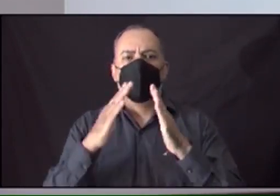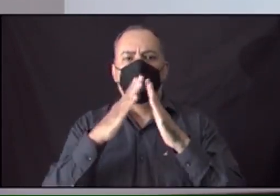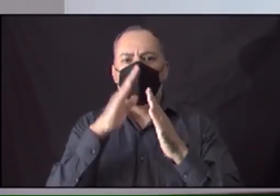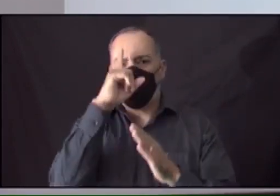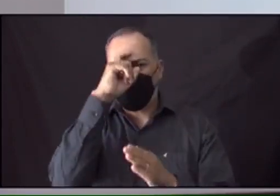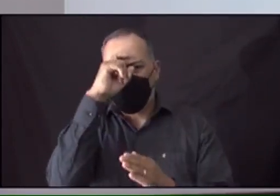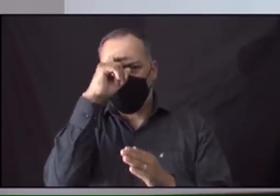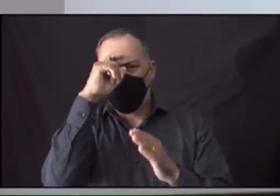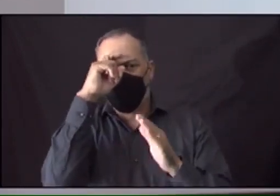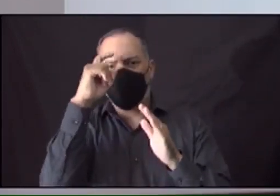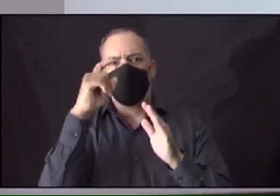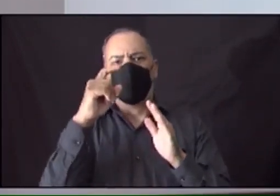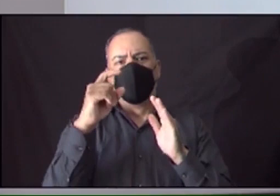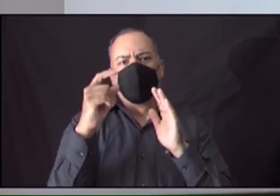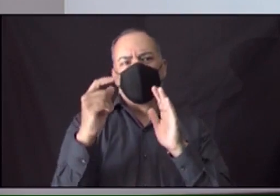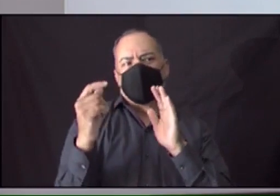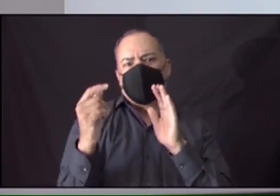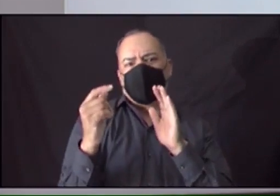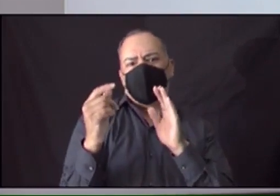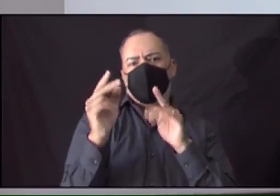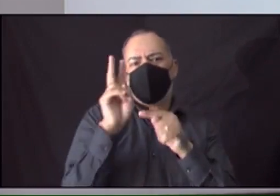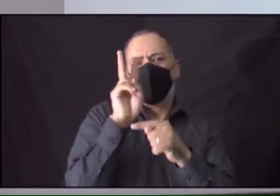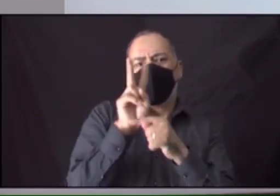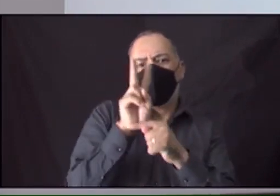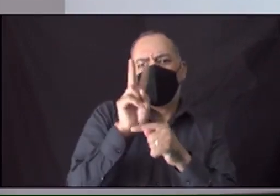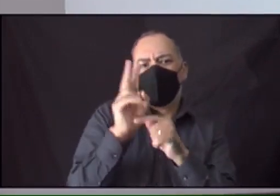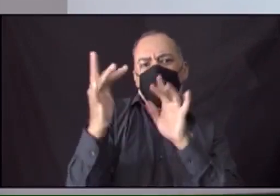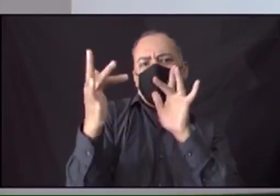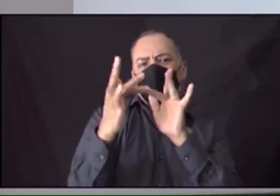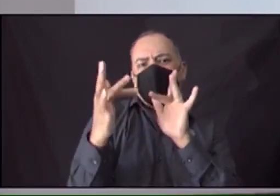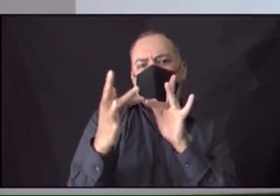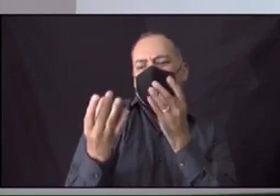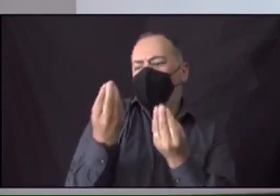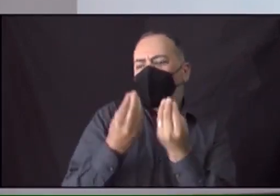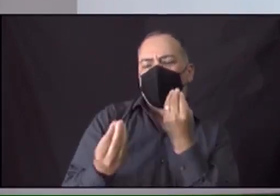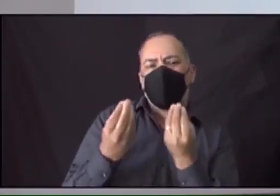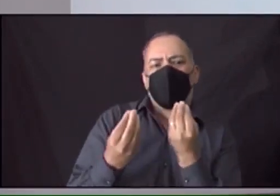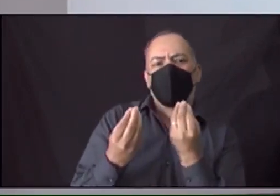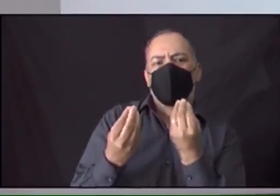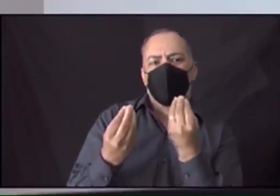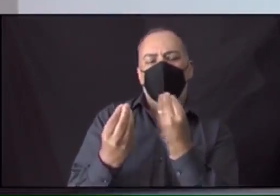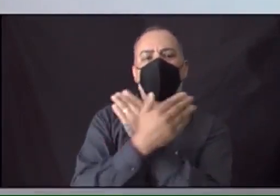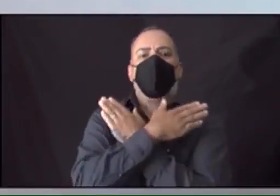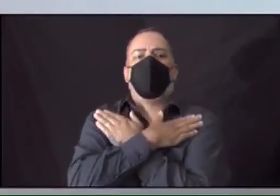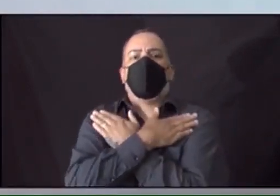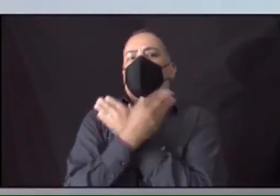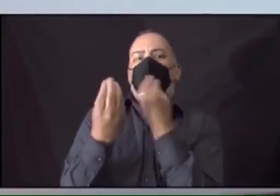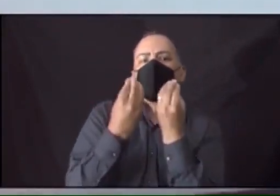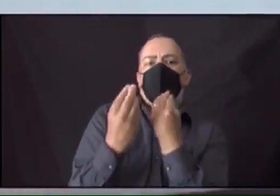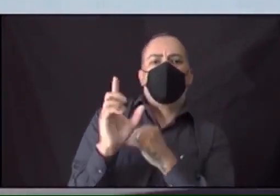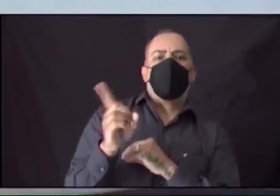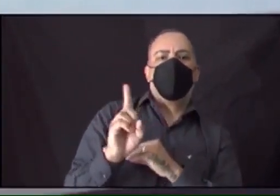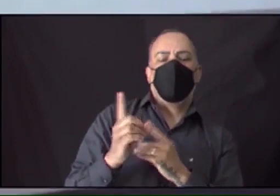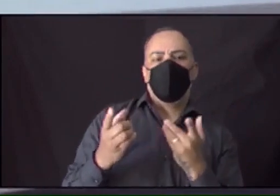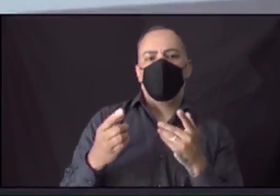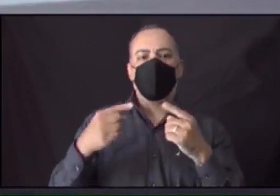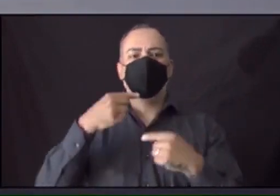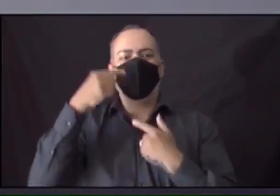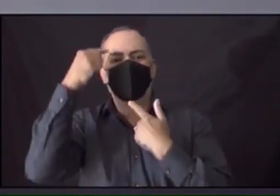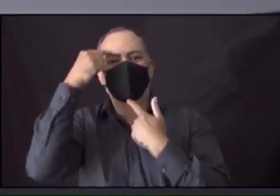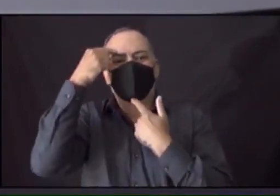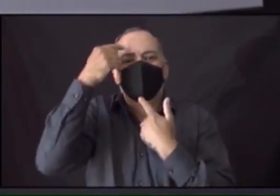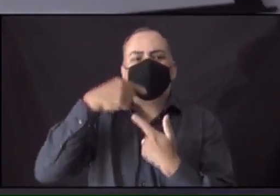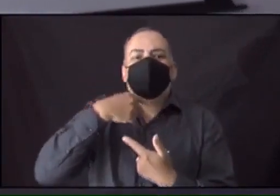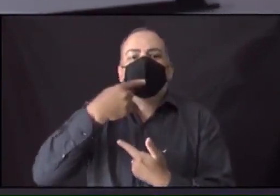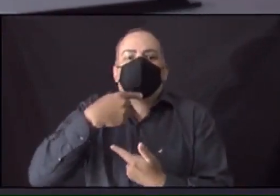em contato com vigilância para saber quando que pode, quando não pode velar. Isso é uma dúvida que todo mundo tem. Às vezes nós somos